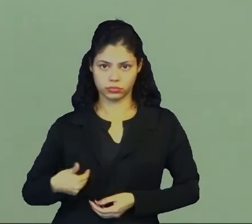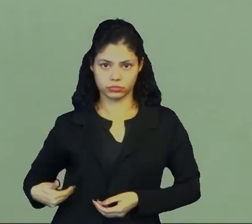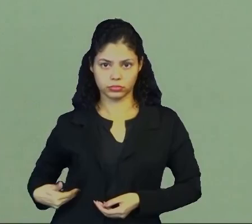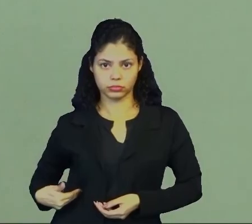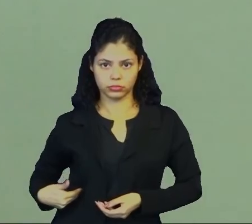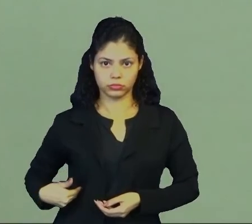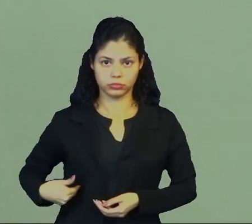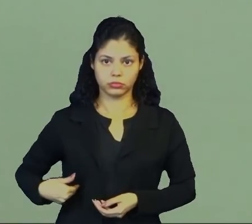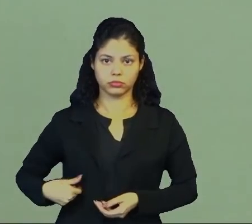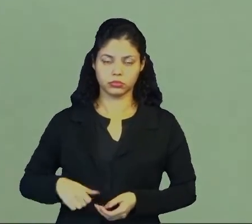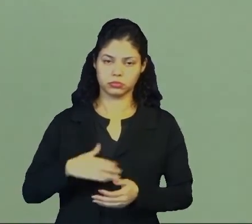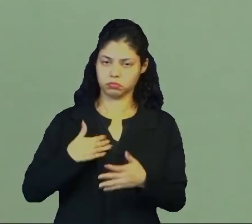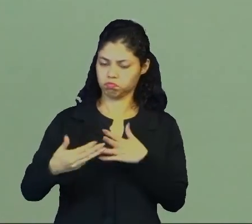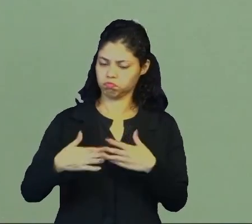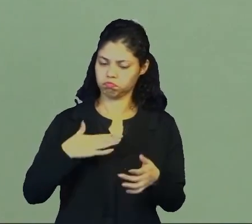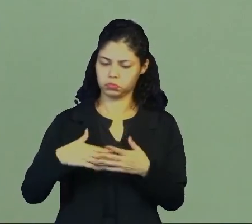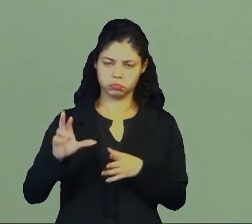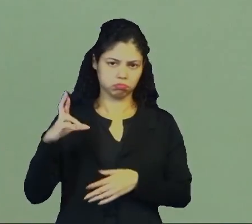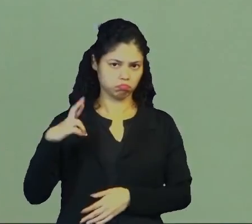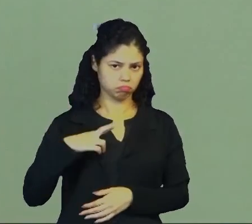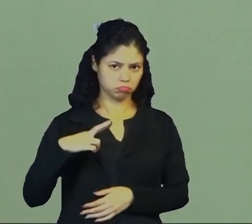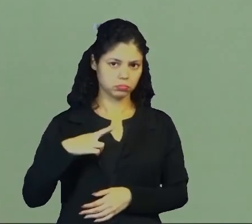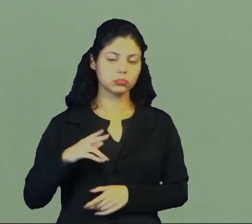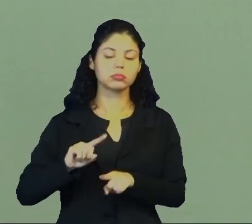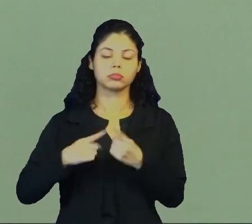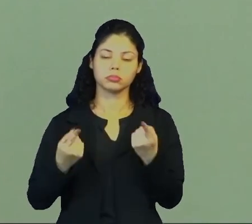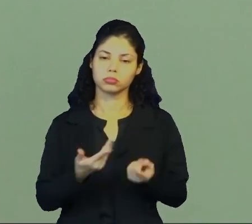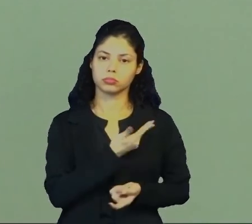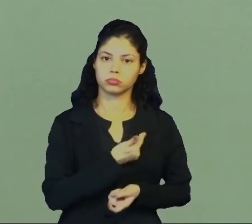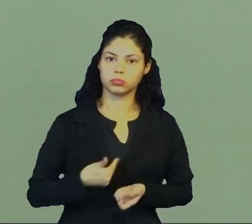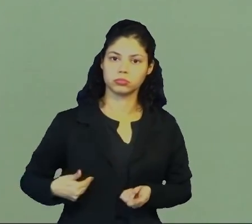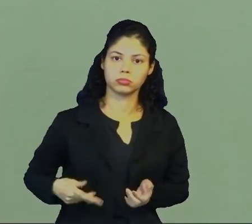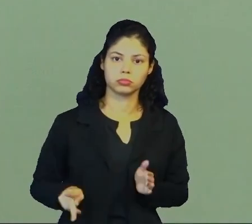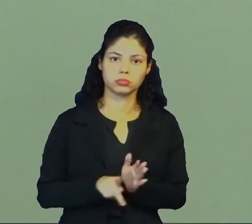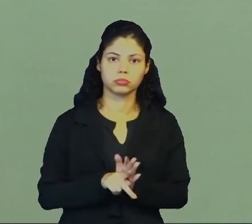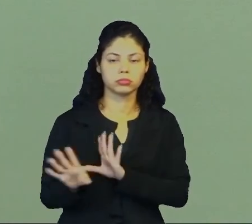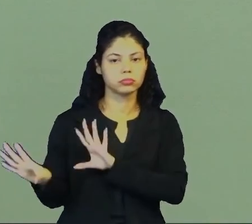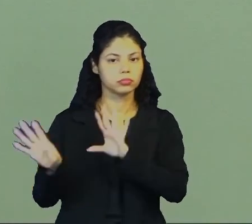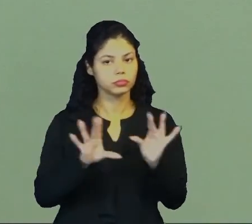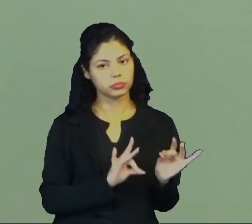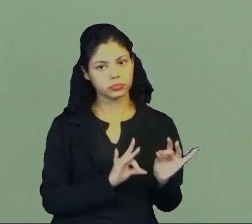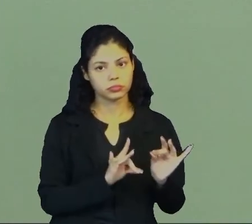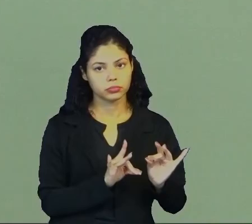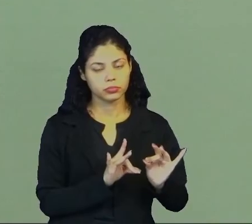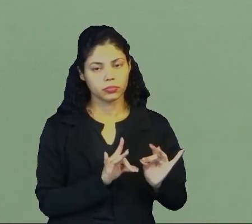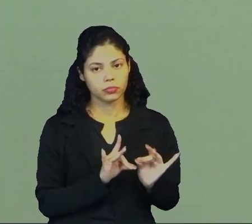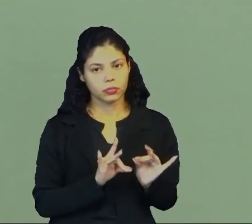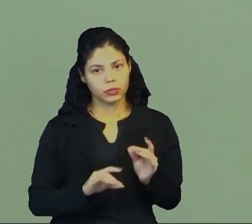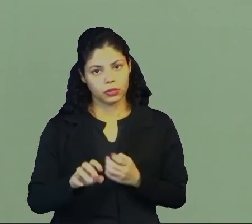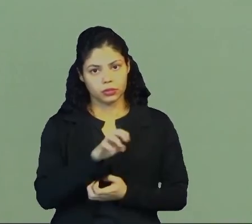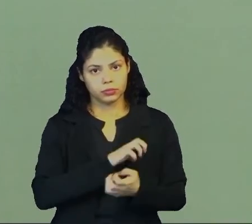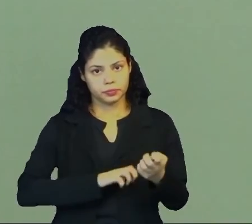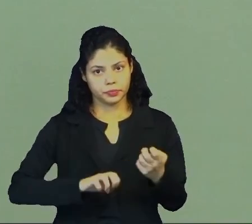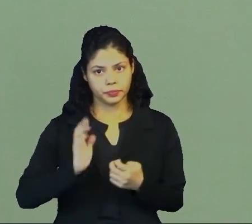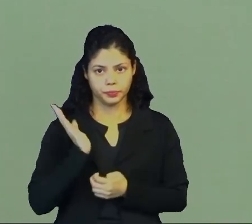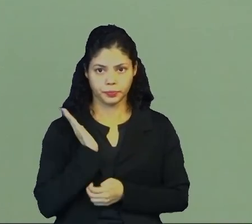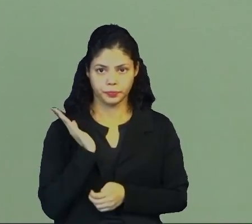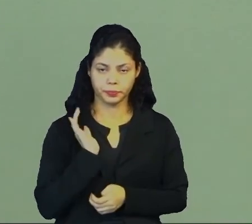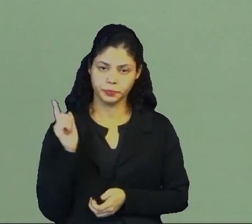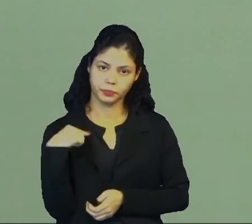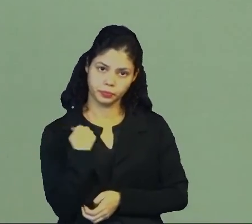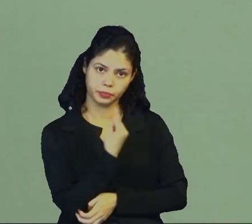em detrimento do seu privado, né. Essas são heranças que também trazem aí as revoluções burguesas para a